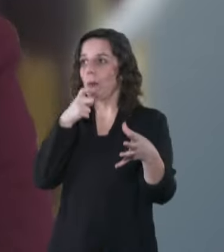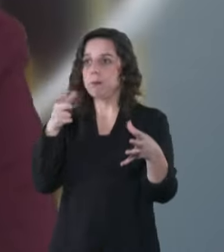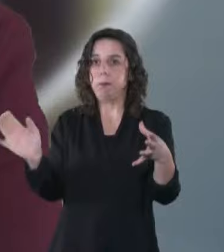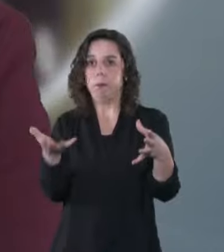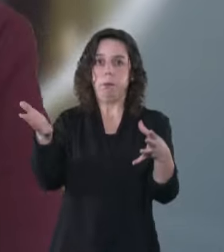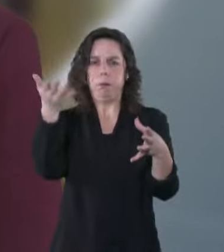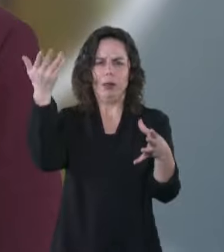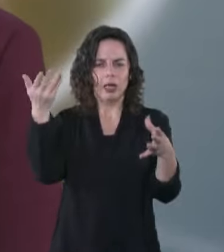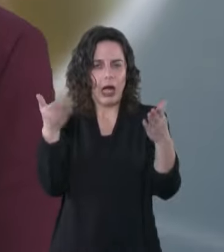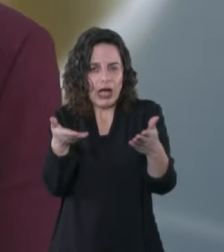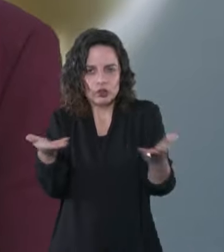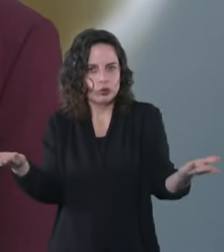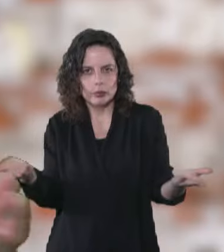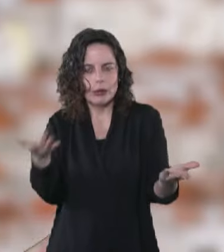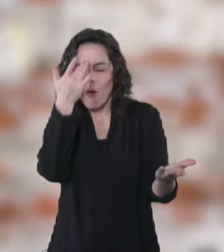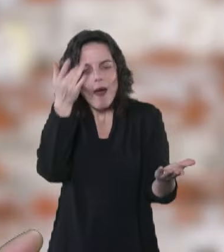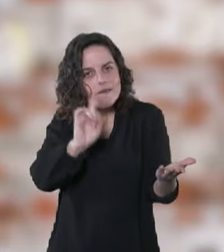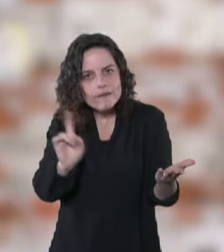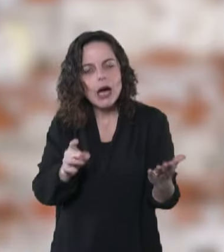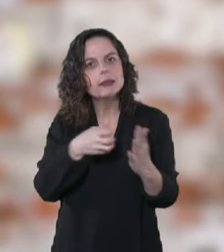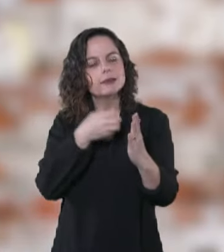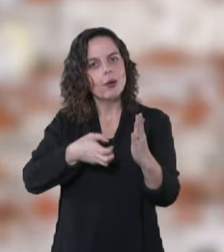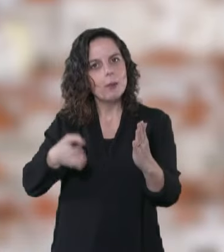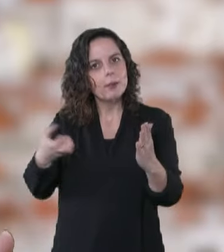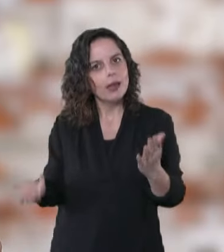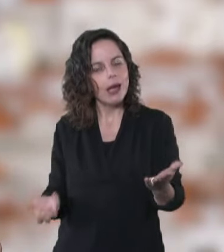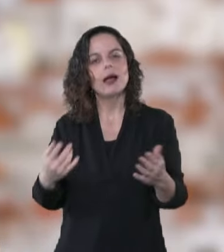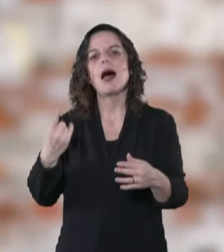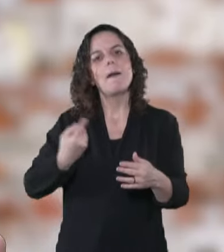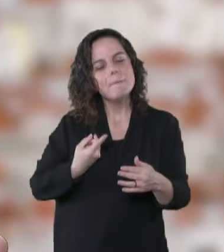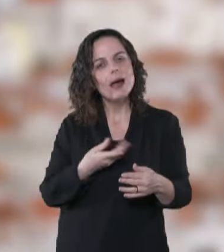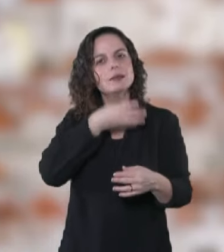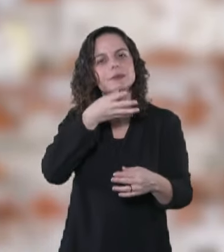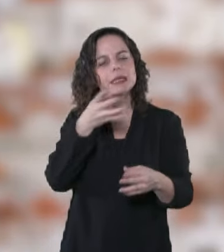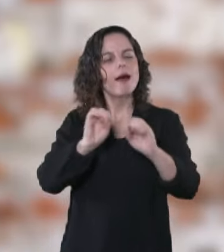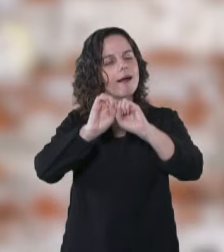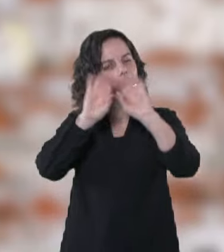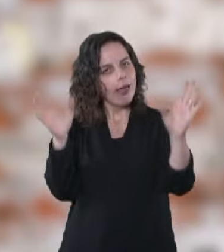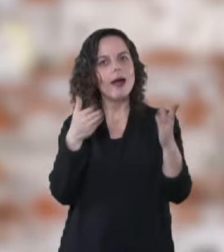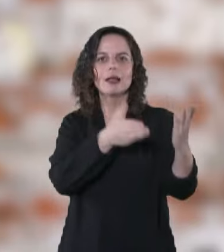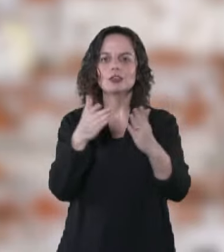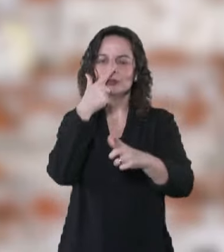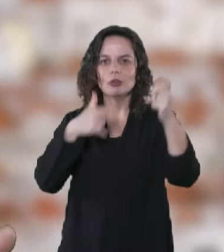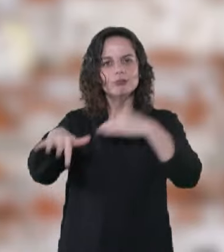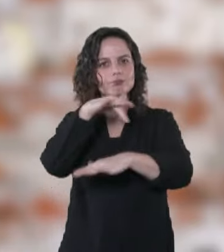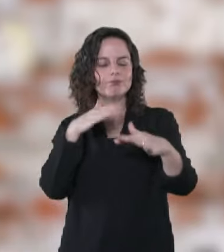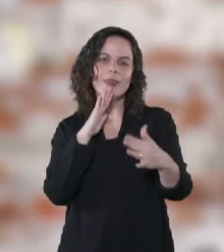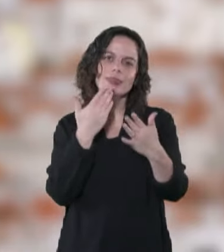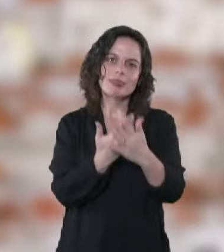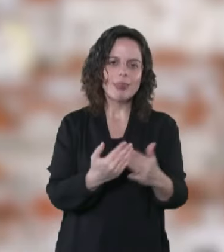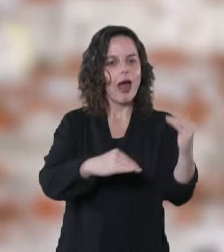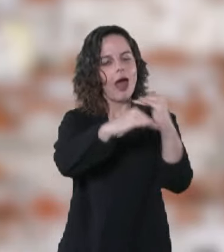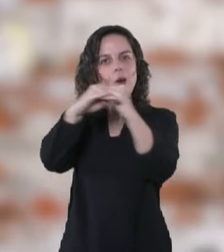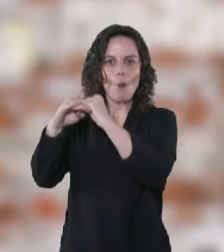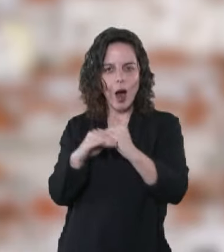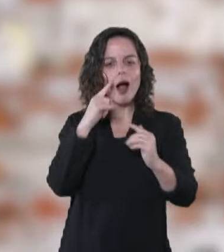da fiscalidade não é fácil, é muito complexo e, portanto, é preciso desconstruir um pouco para que todos os cidadãos possam ter a igualdade de